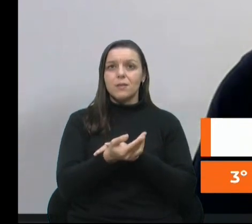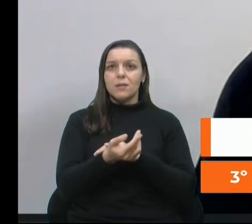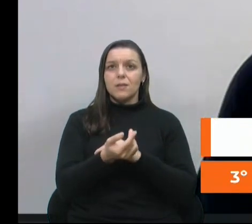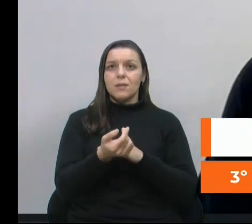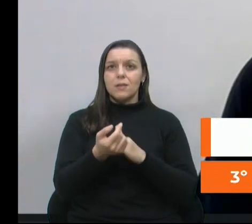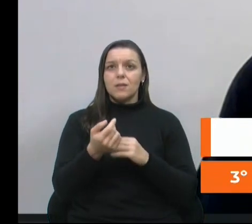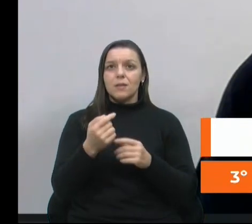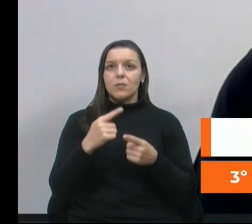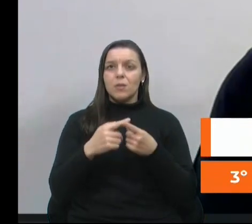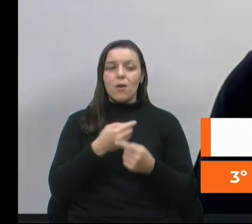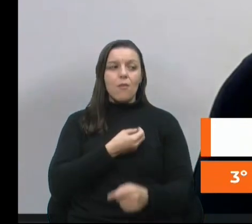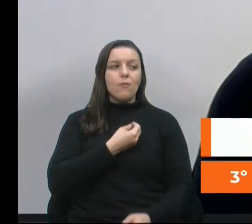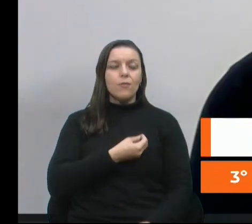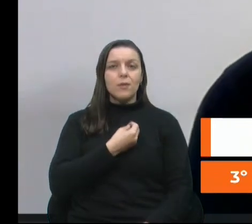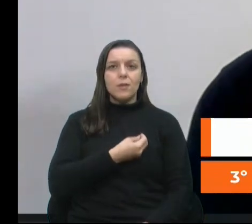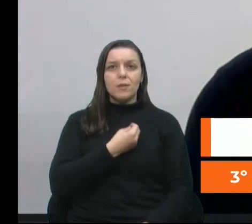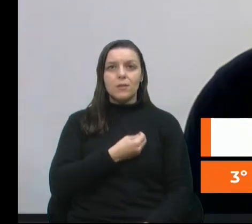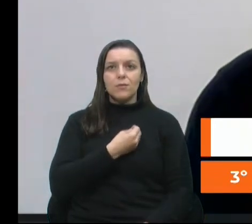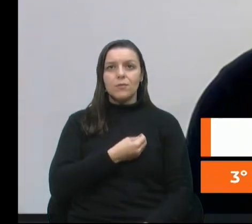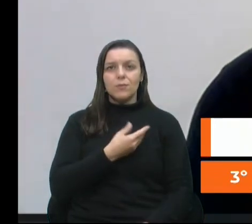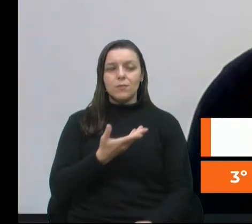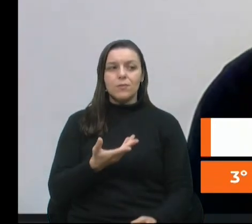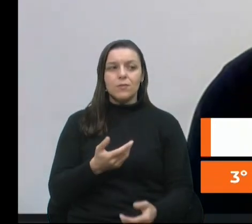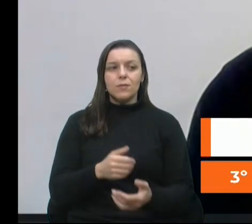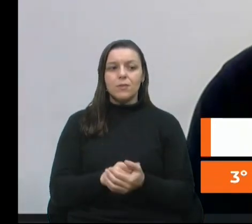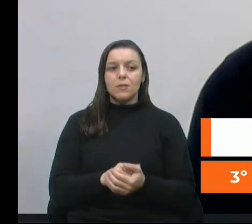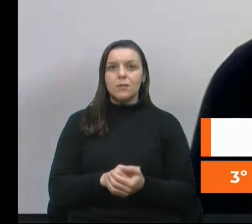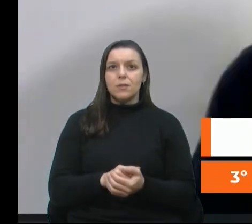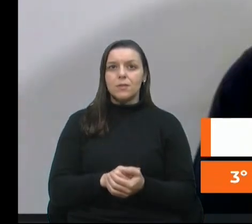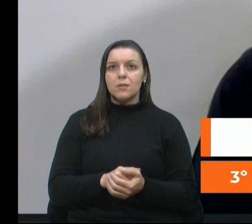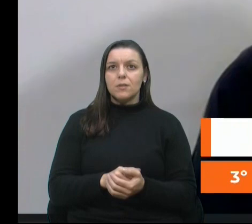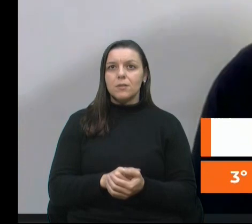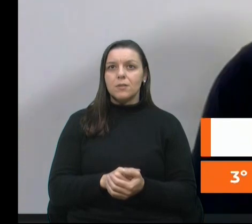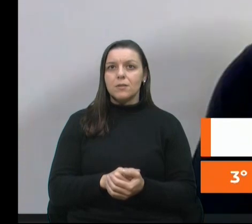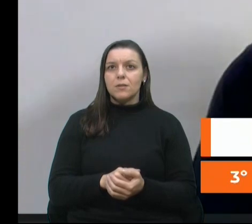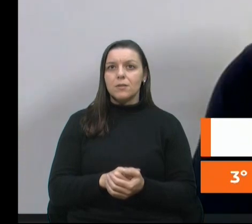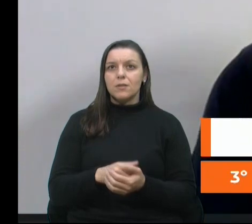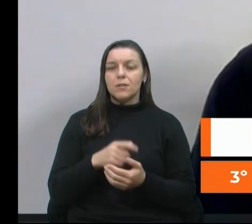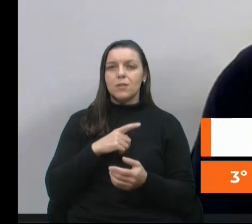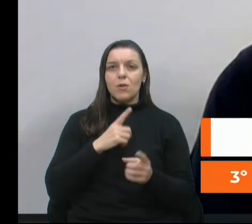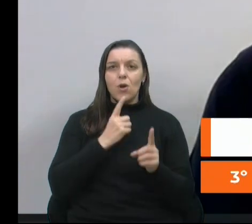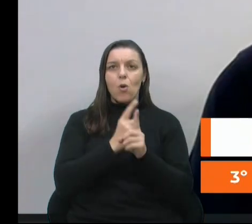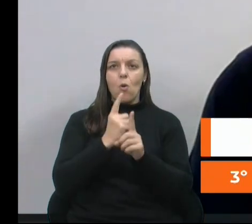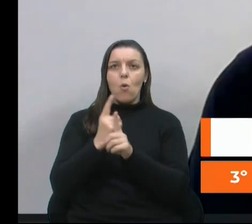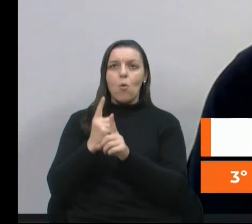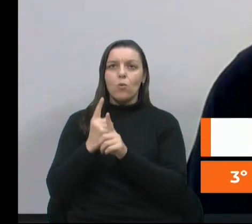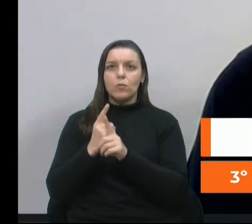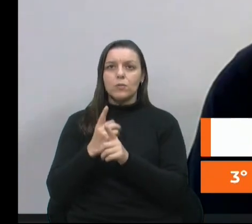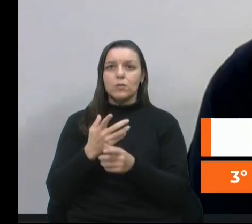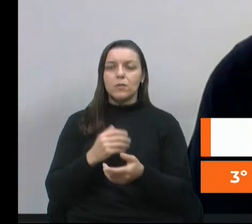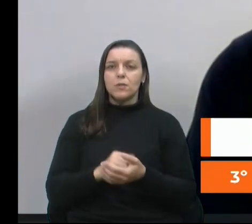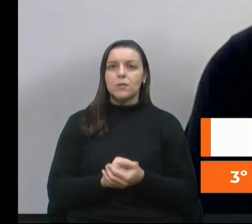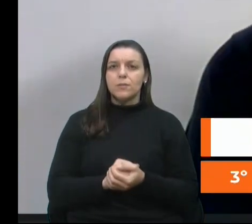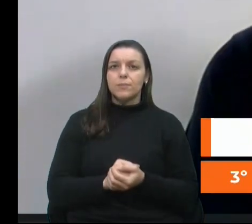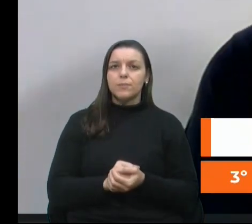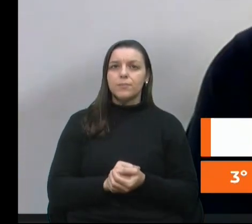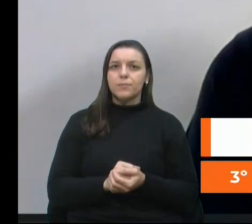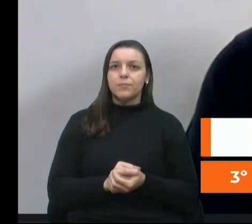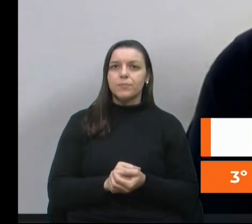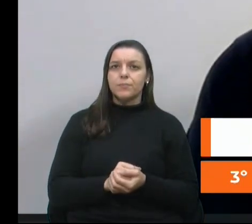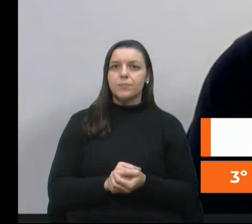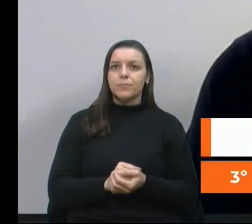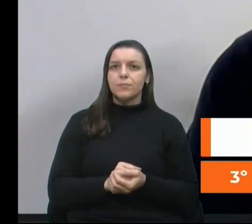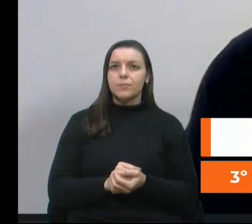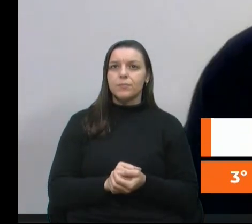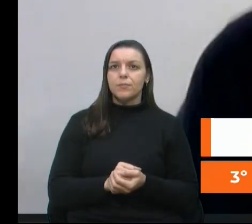meio onde ele vive, onde ele sobrevive, porque não encontra ali semelhantes. O que